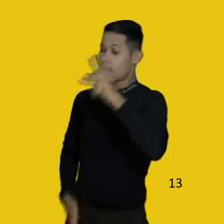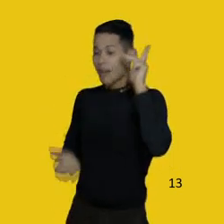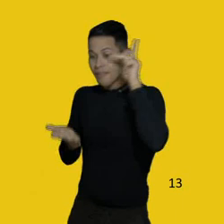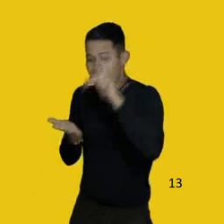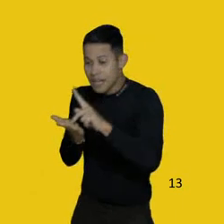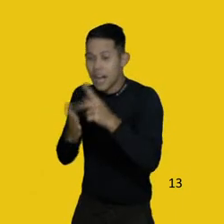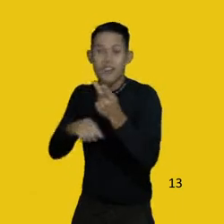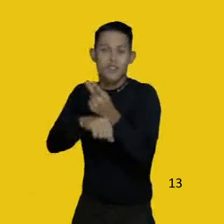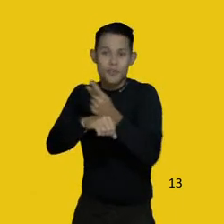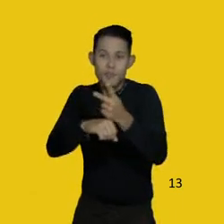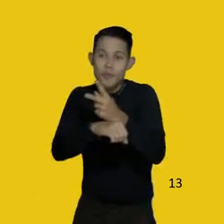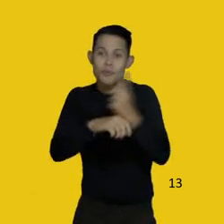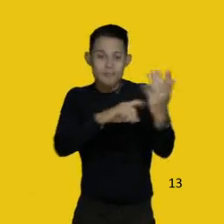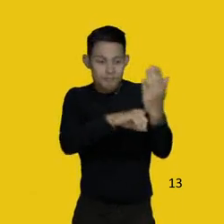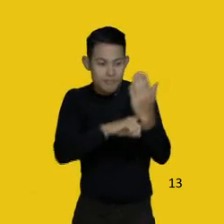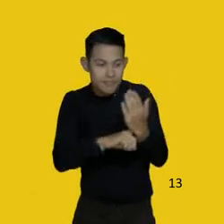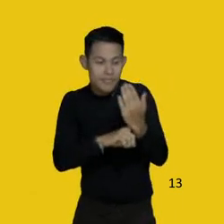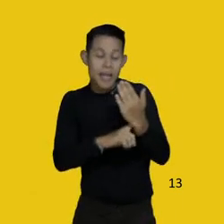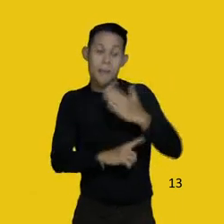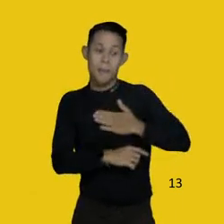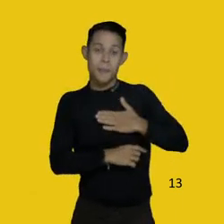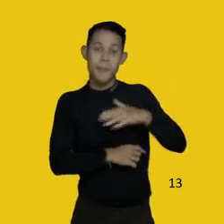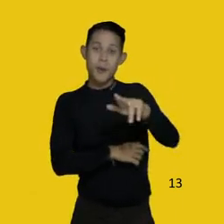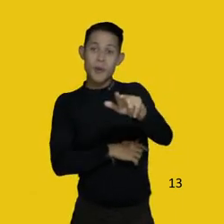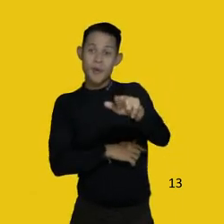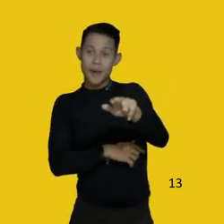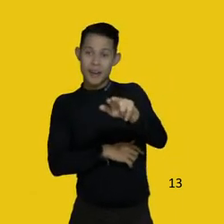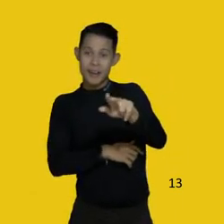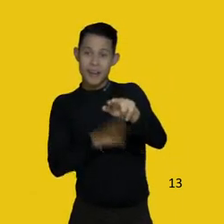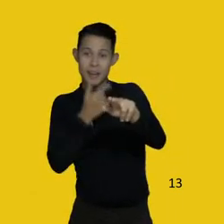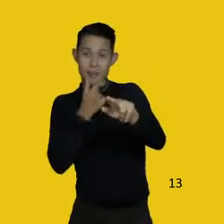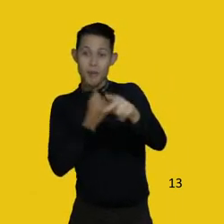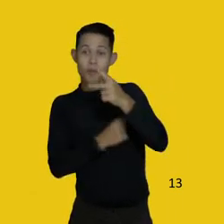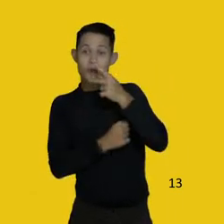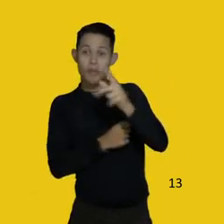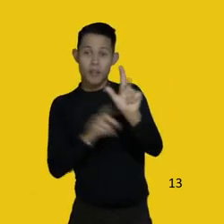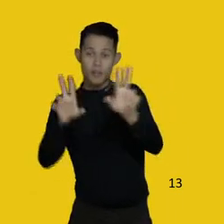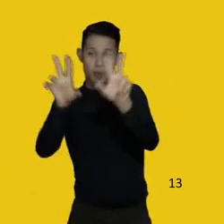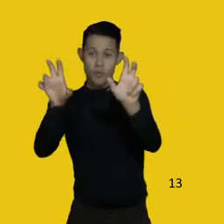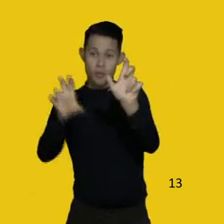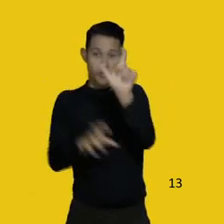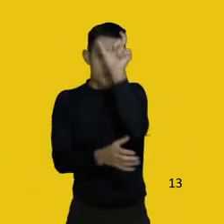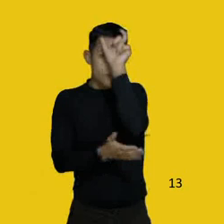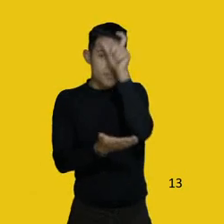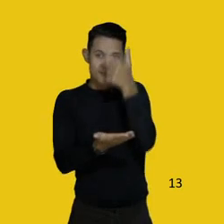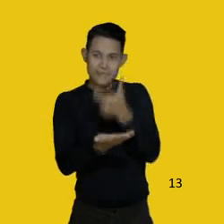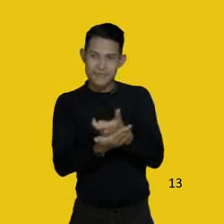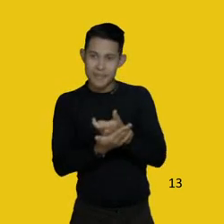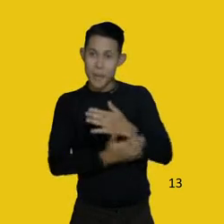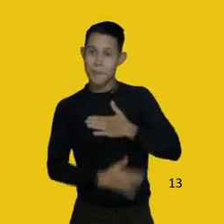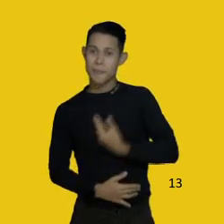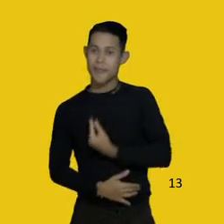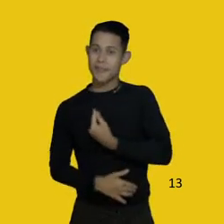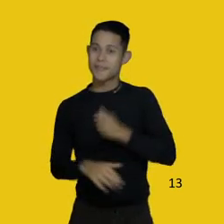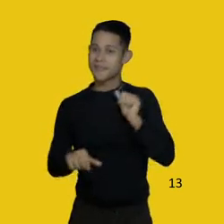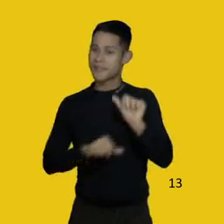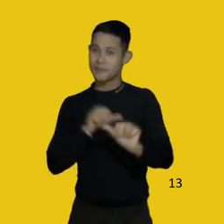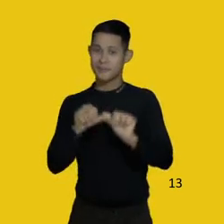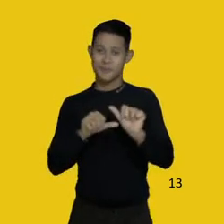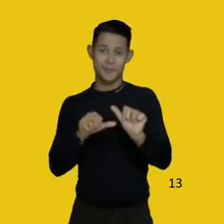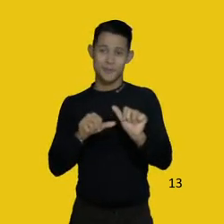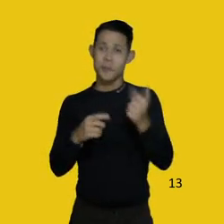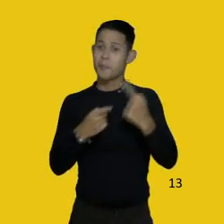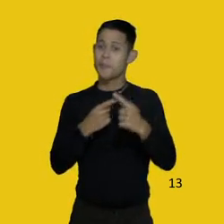ajuda e foi quando meu irmão me falou da dislexia e minha vida mudou pois pensava que eu nunca poderia